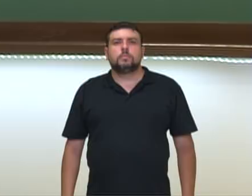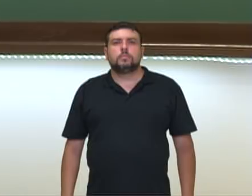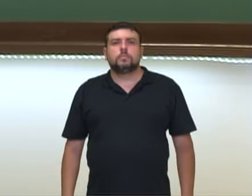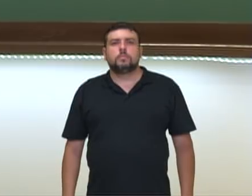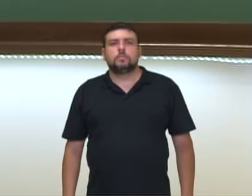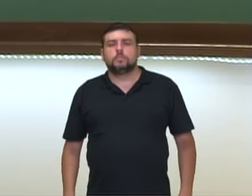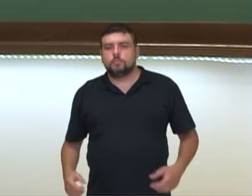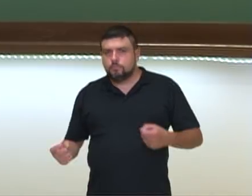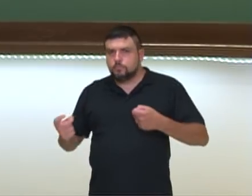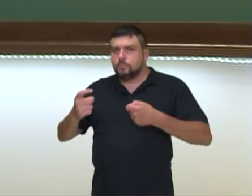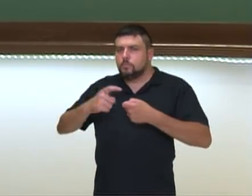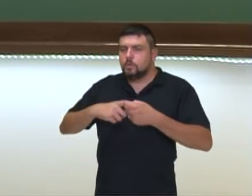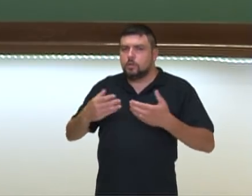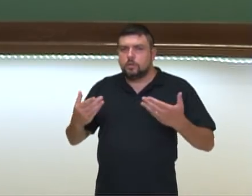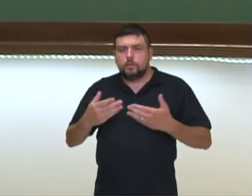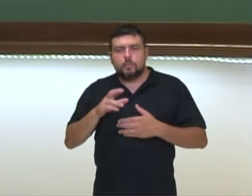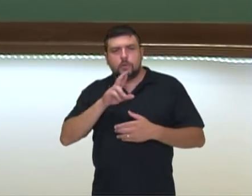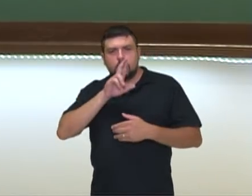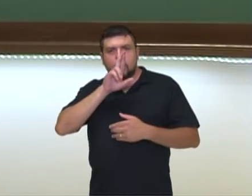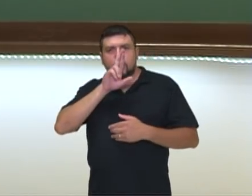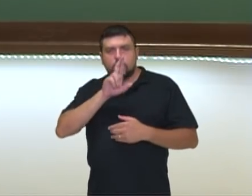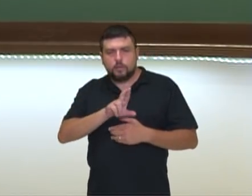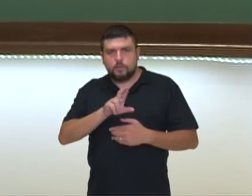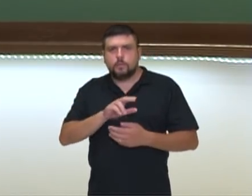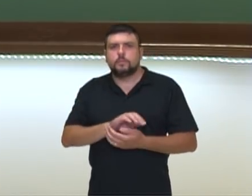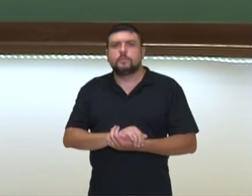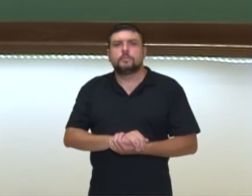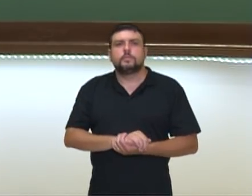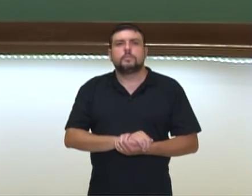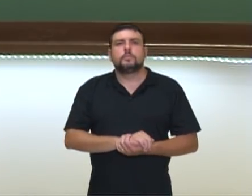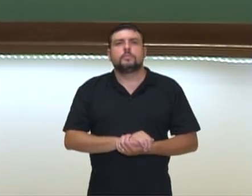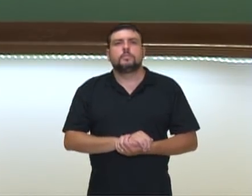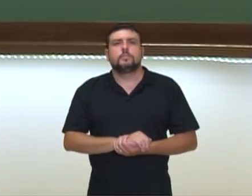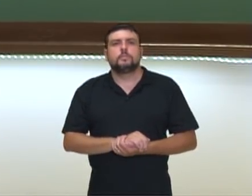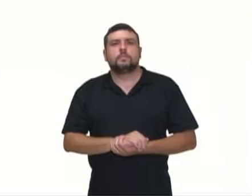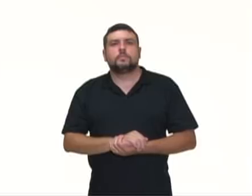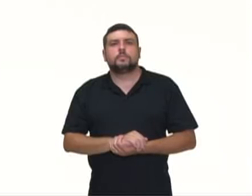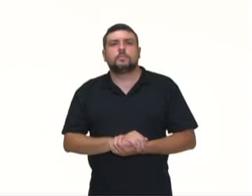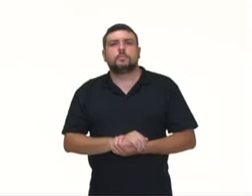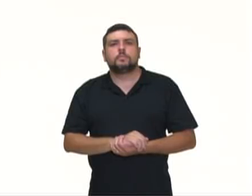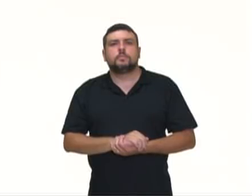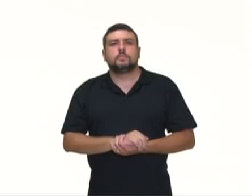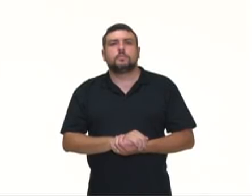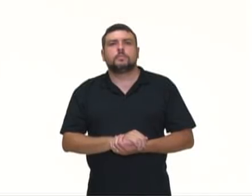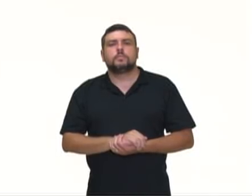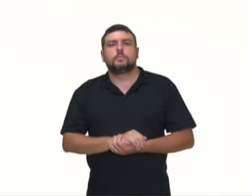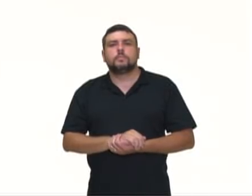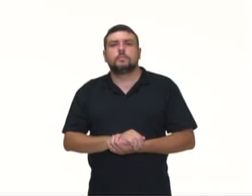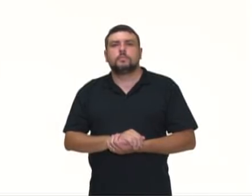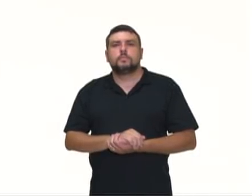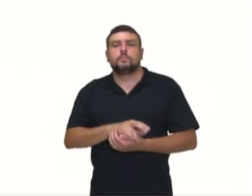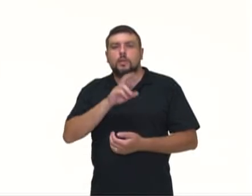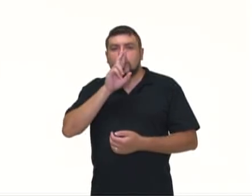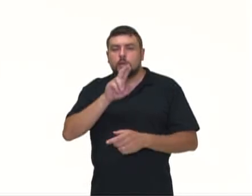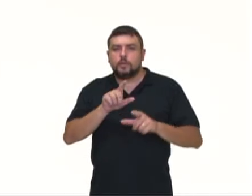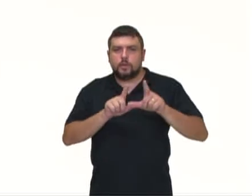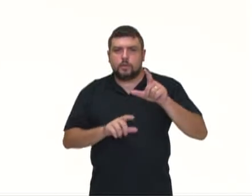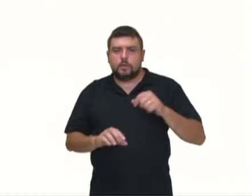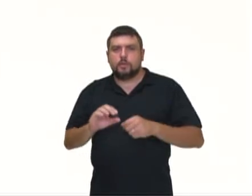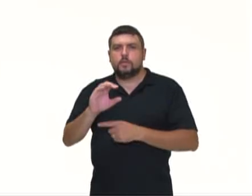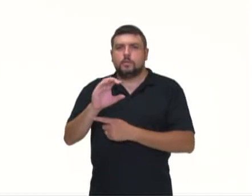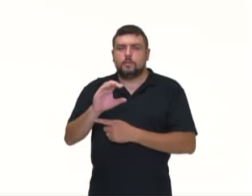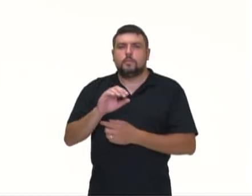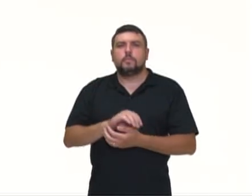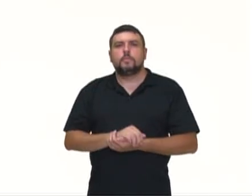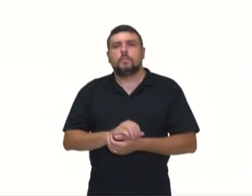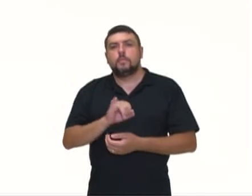Bem, estamos de volta, vamos para a nossa resposta à pergunta feita. Vamos lá, então, a resposta é a alternativa C. Se você colocou